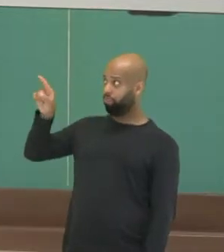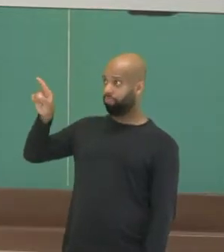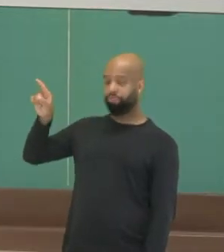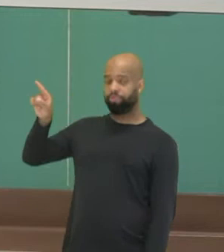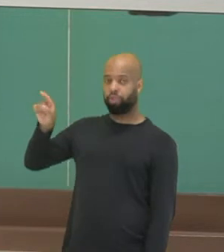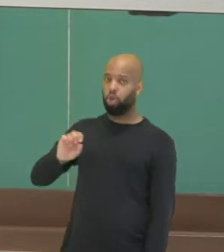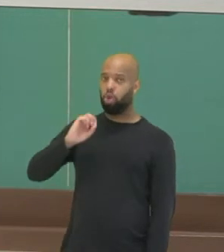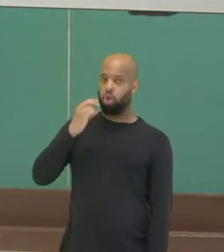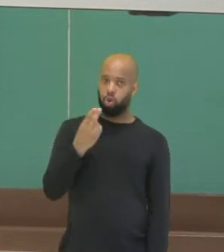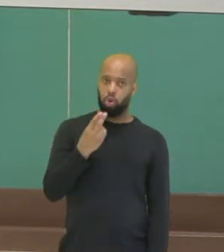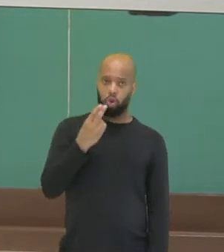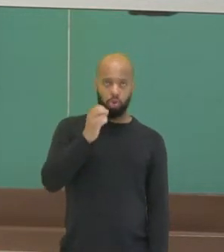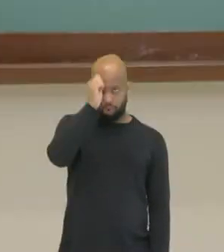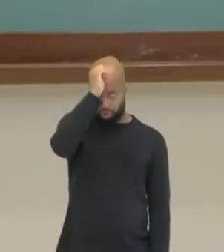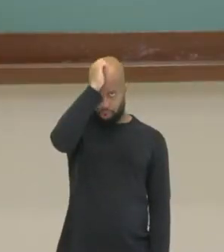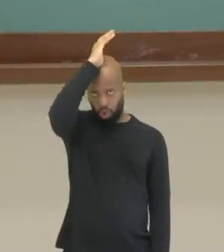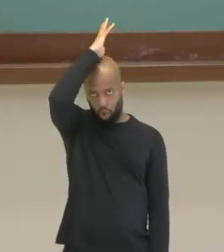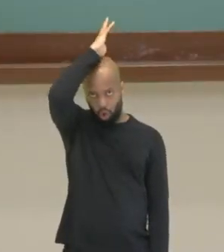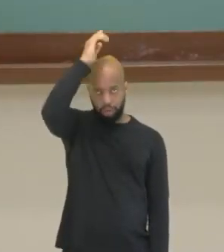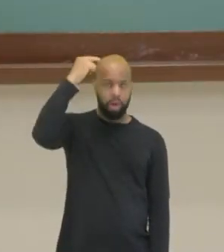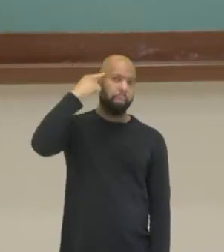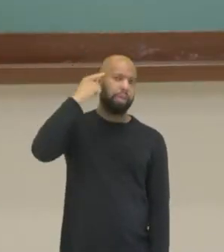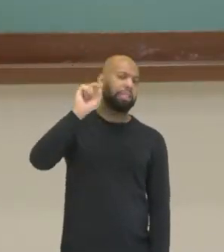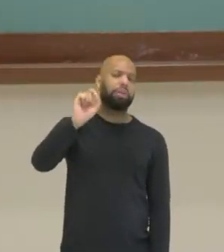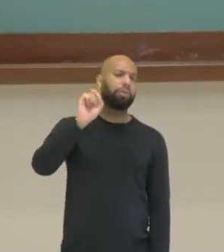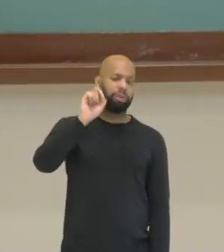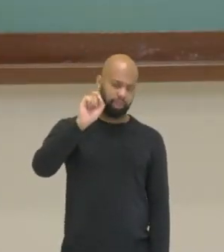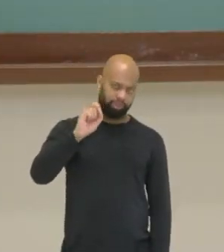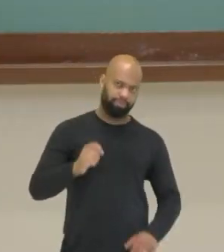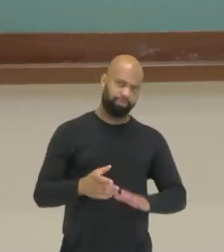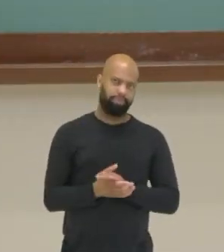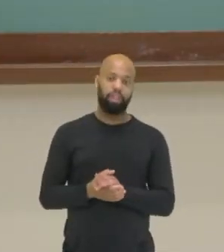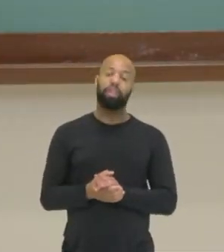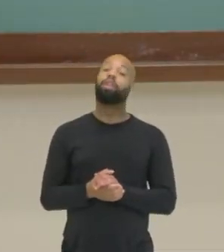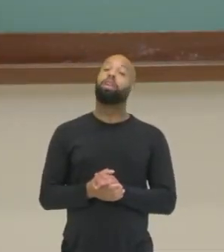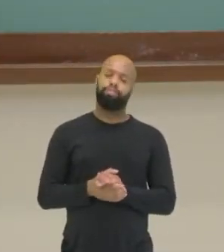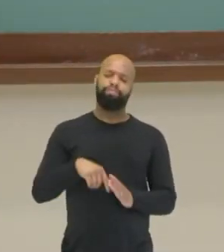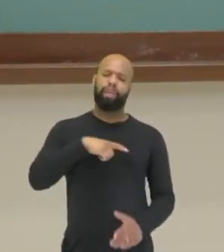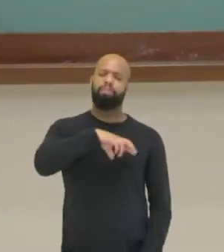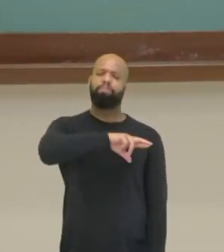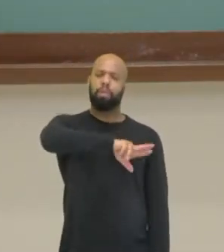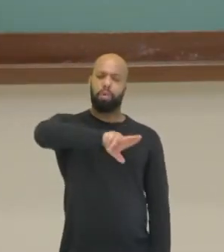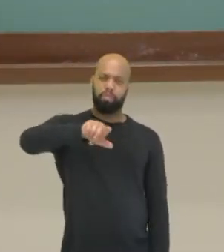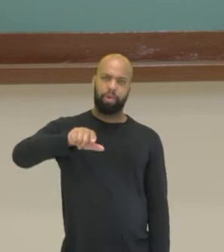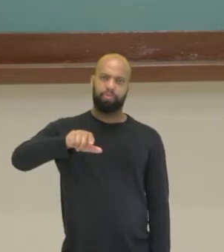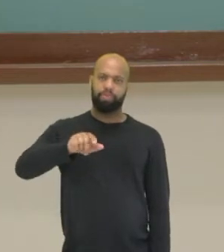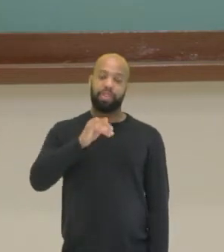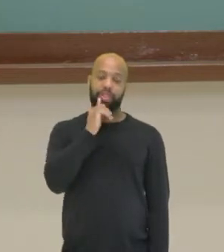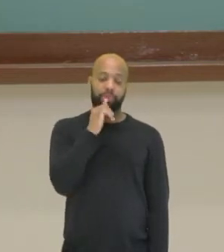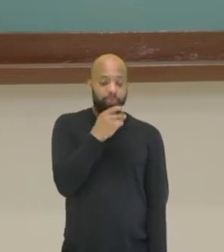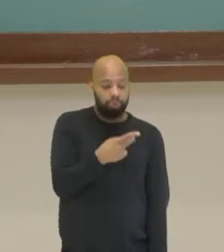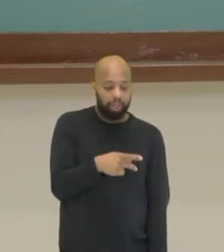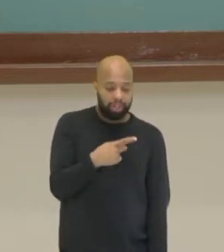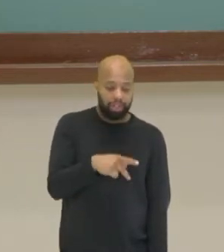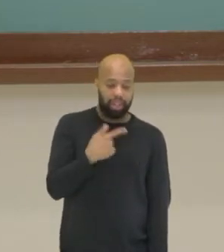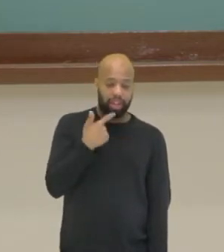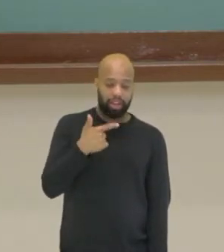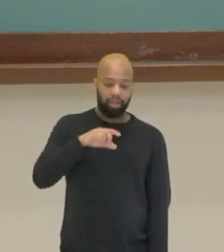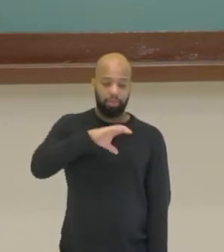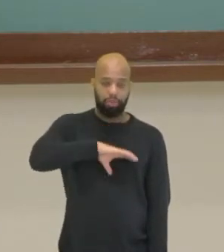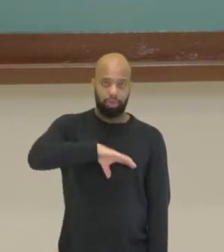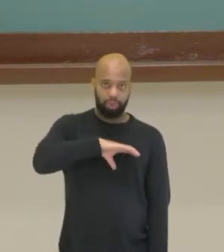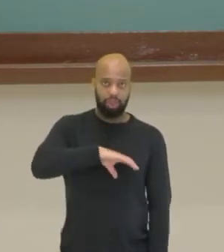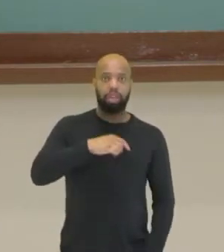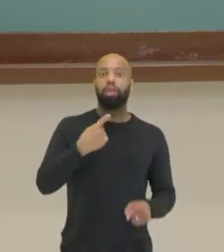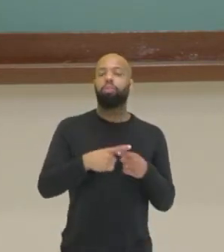Roma? Tantas coisas, né? A partir, inclusive, da nossa própria língua portuguesa. A origem é